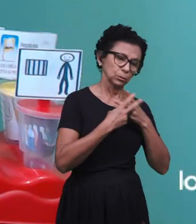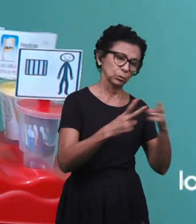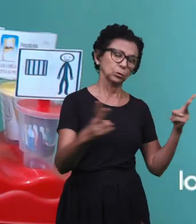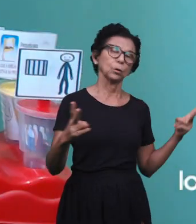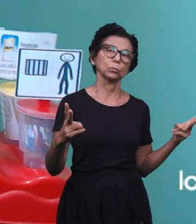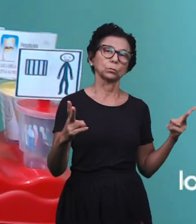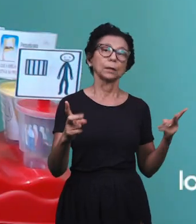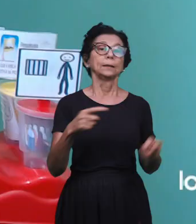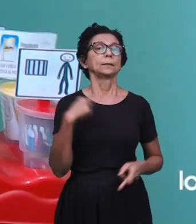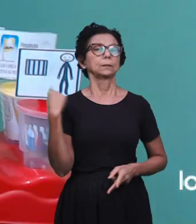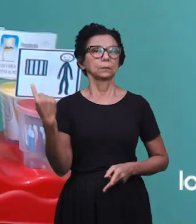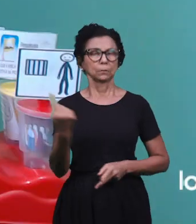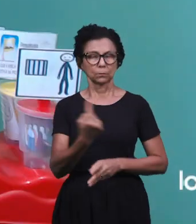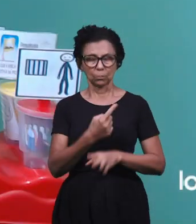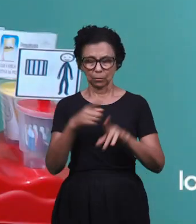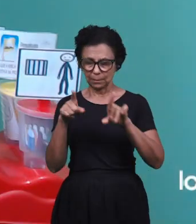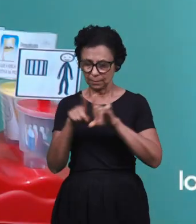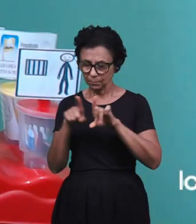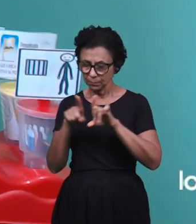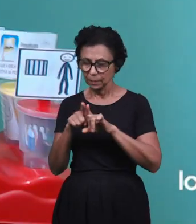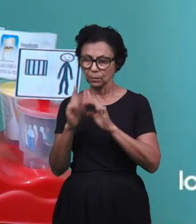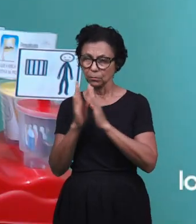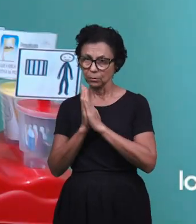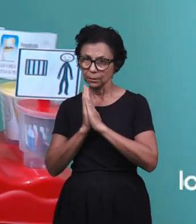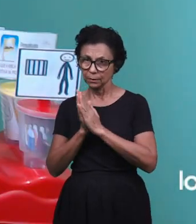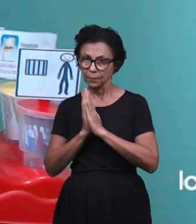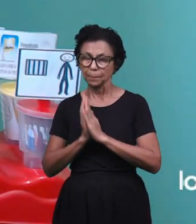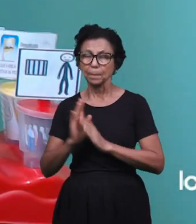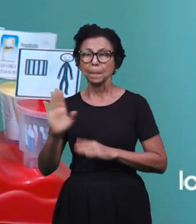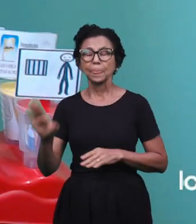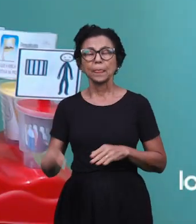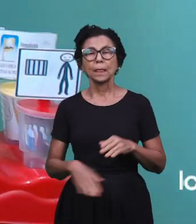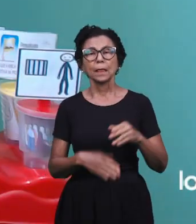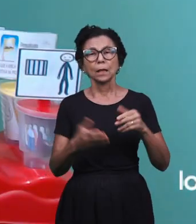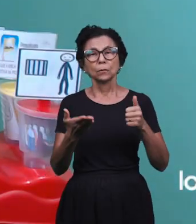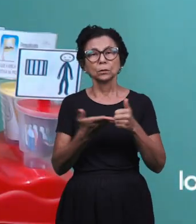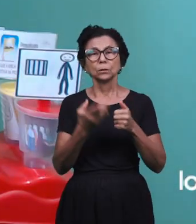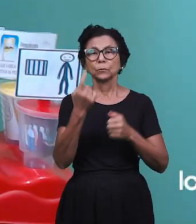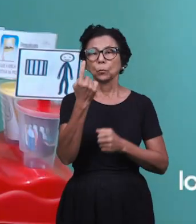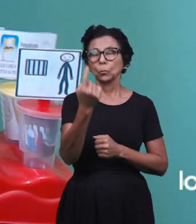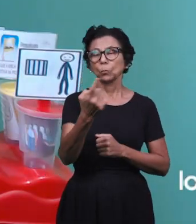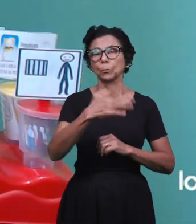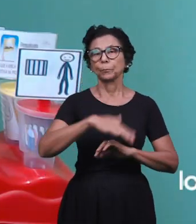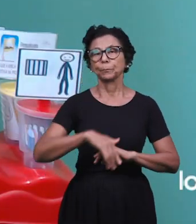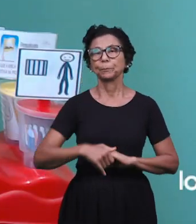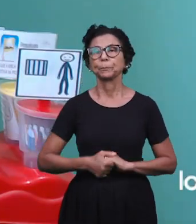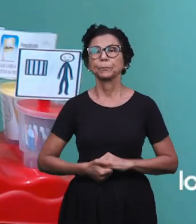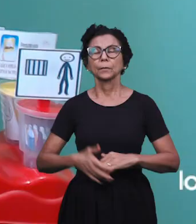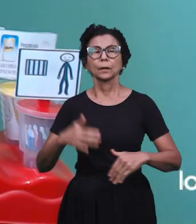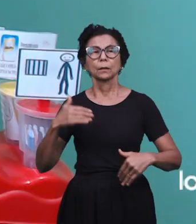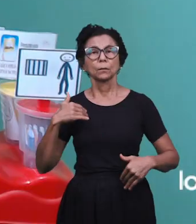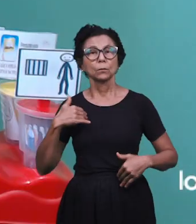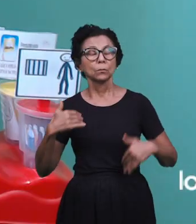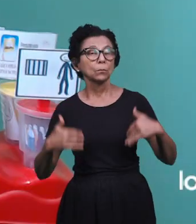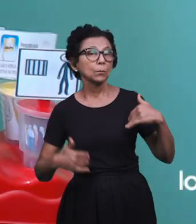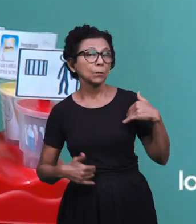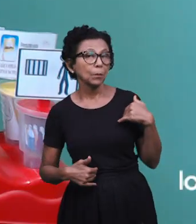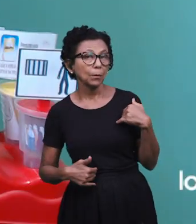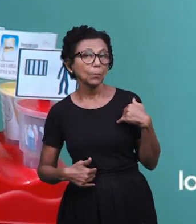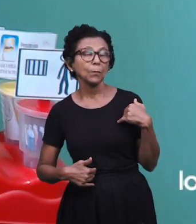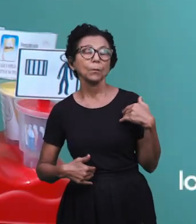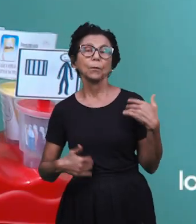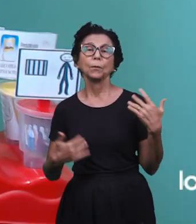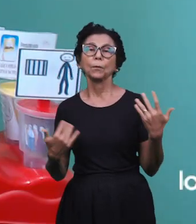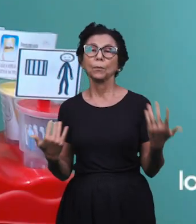desse corpo. Está mais direcionada. Se você pegar o nível 1, já vai falar do corpo, ele já vai